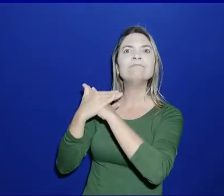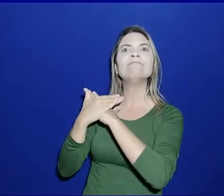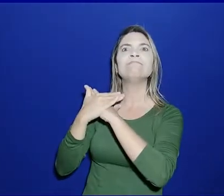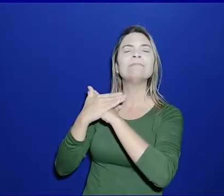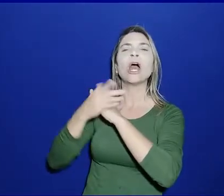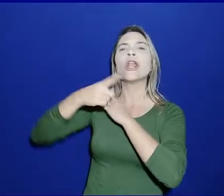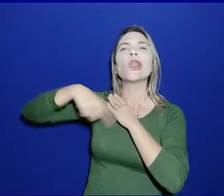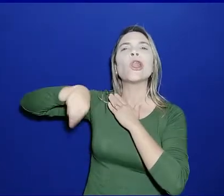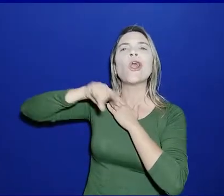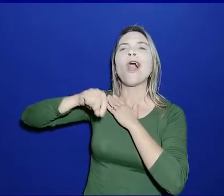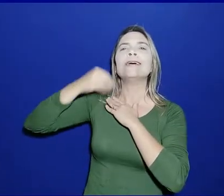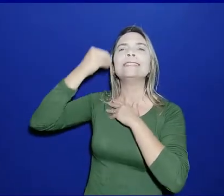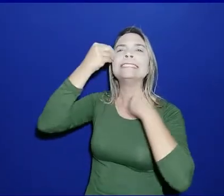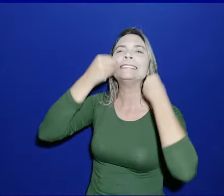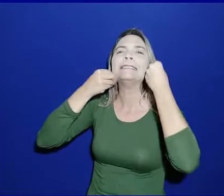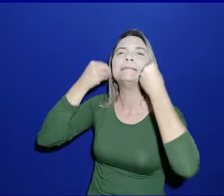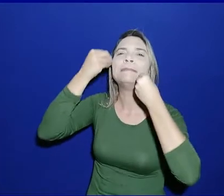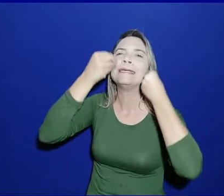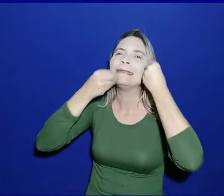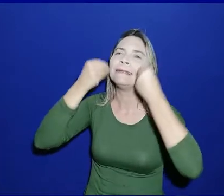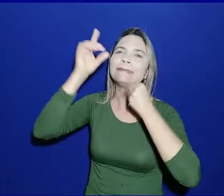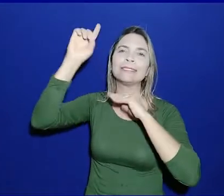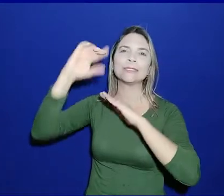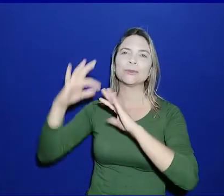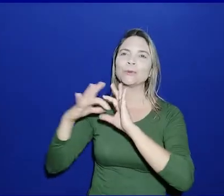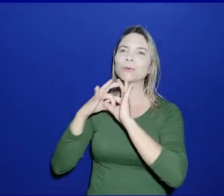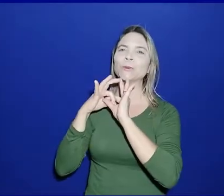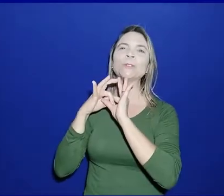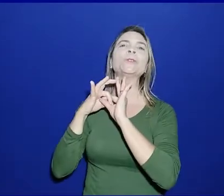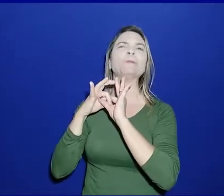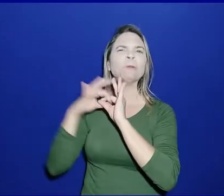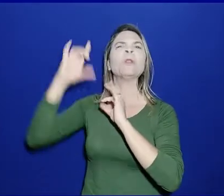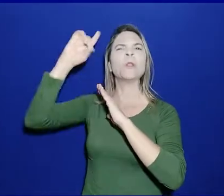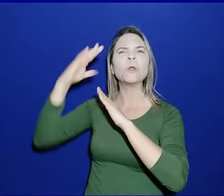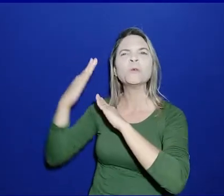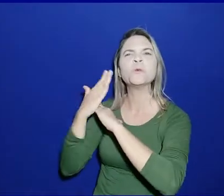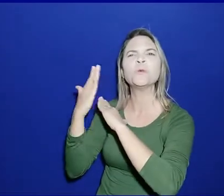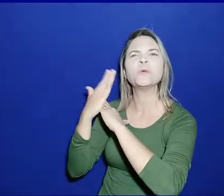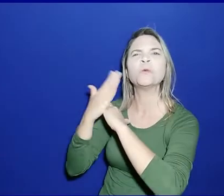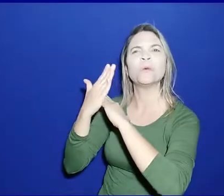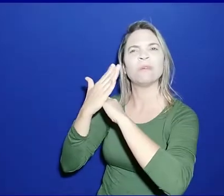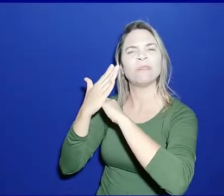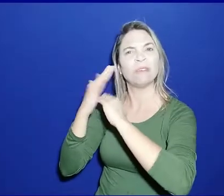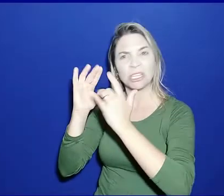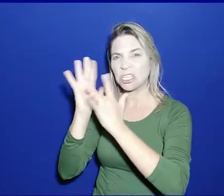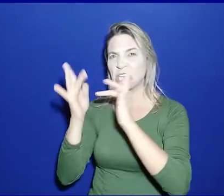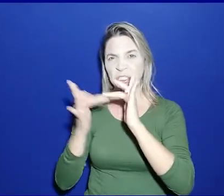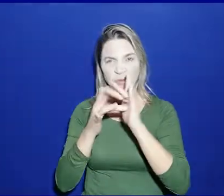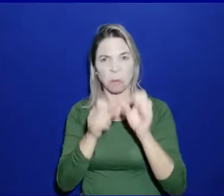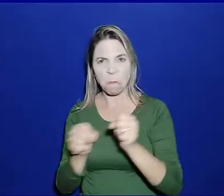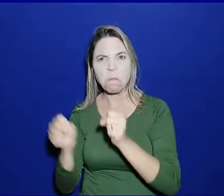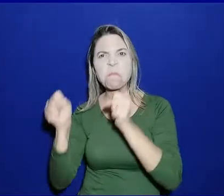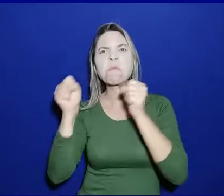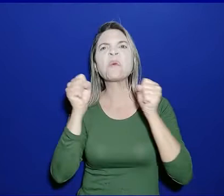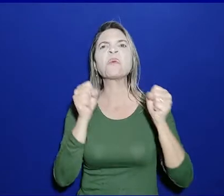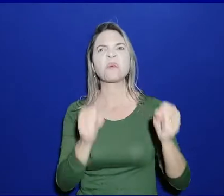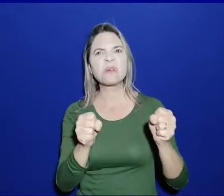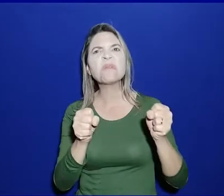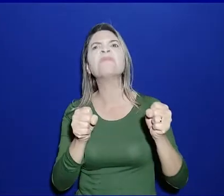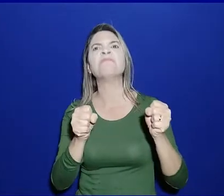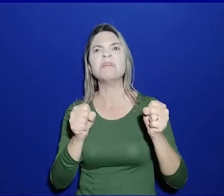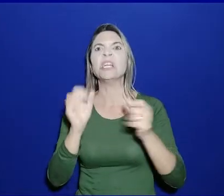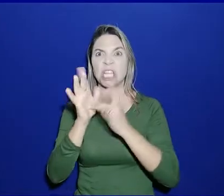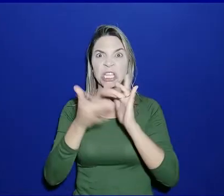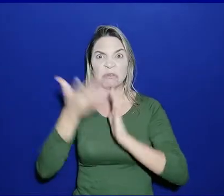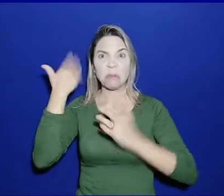para uma breve e muitas vezes dolorosa passagem por esse mundo. Jesus, ele tem poder sobre a morte, venceu a morte